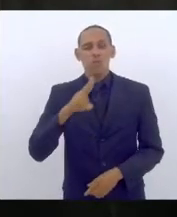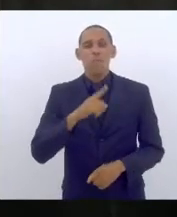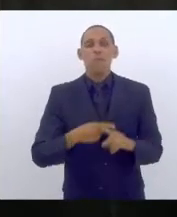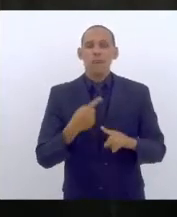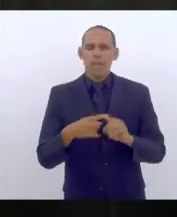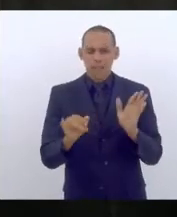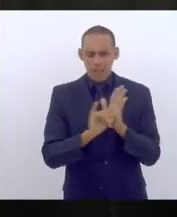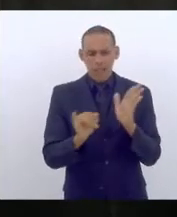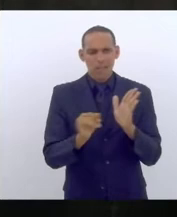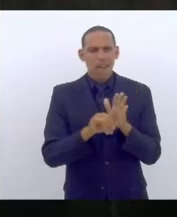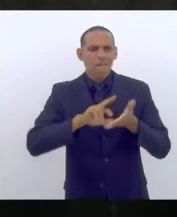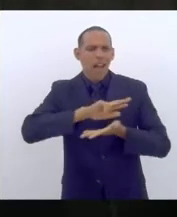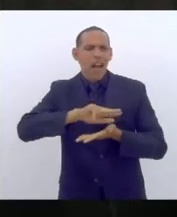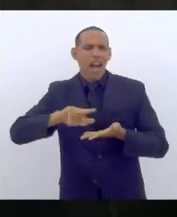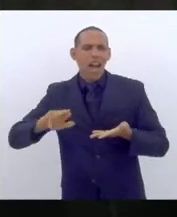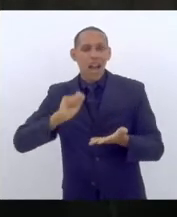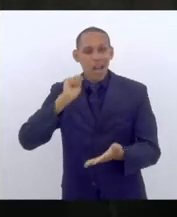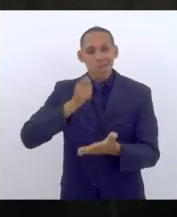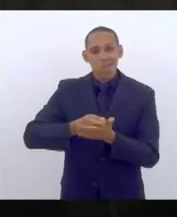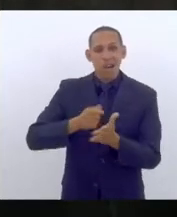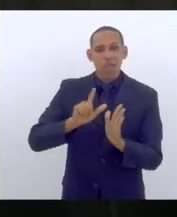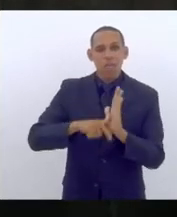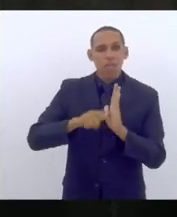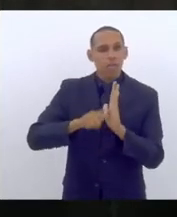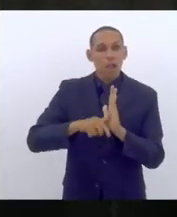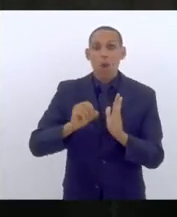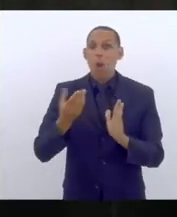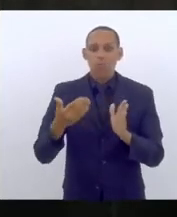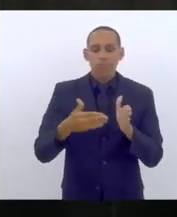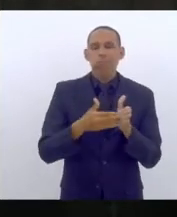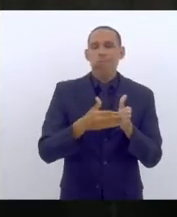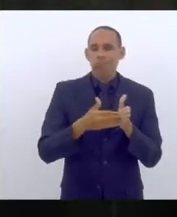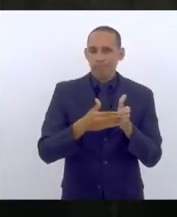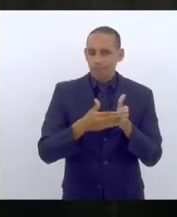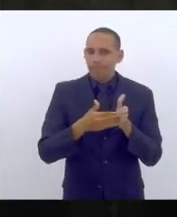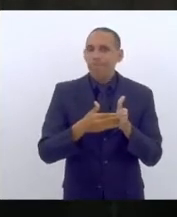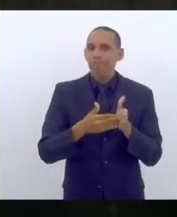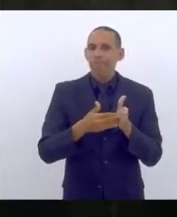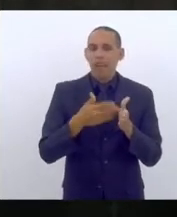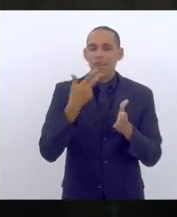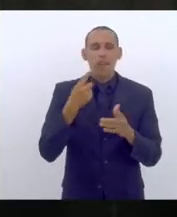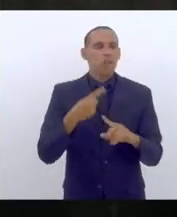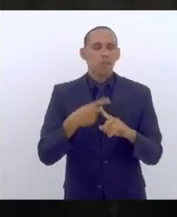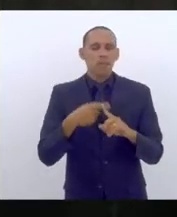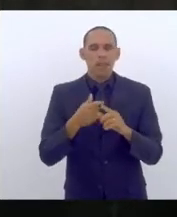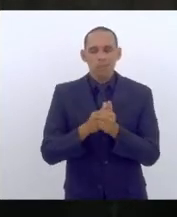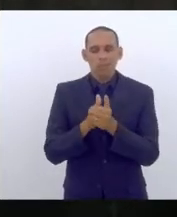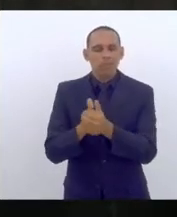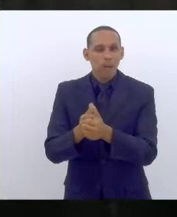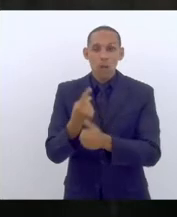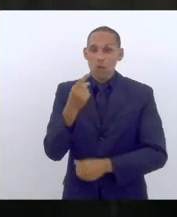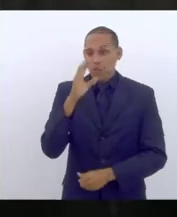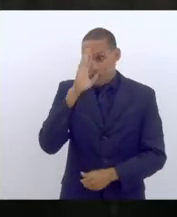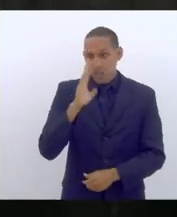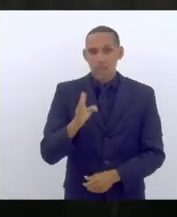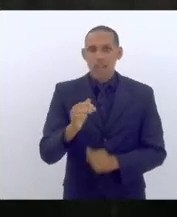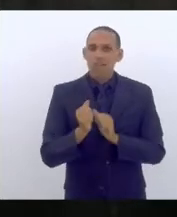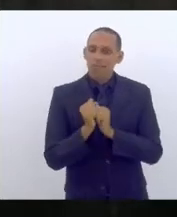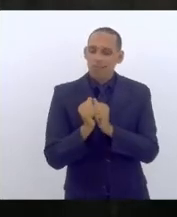Estado ficaram com pagamento em atraso e suspenso e falo isso porque acompanhei um deles diretamente